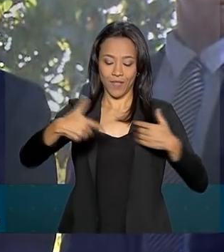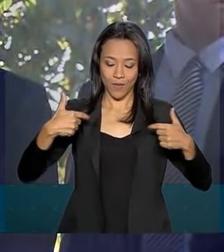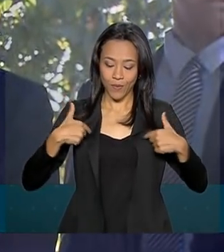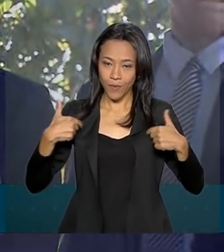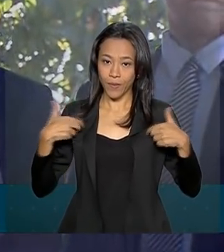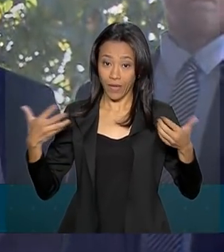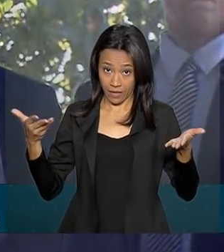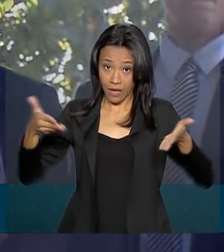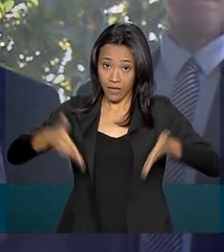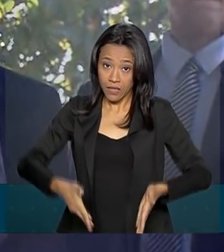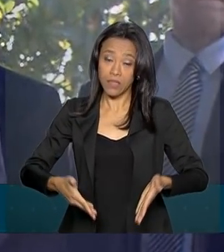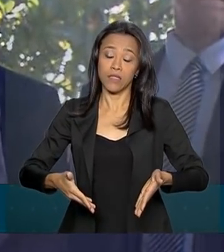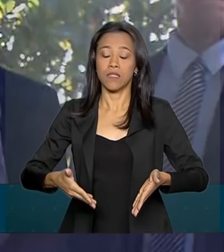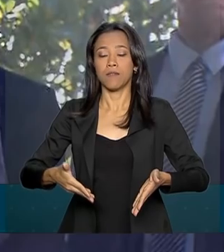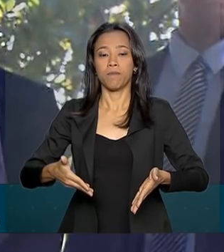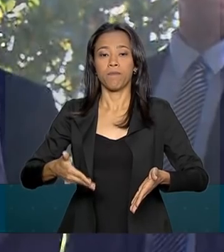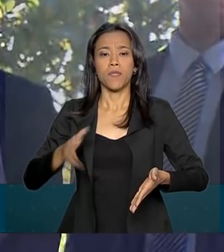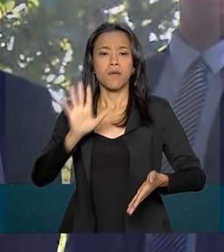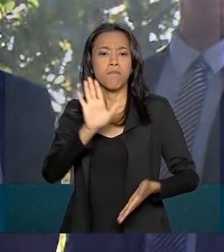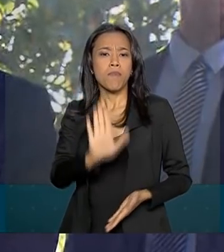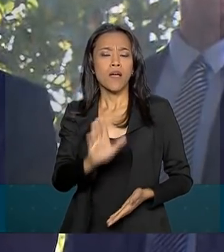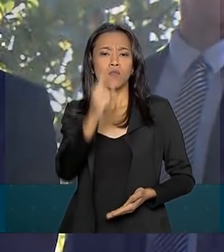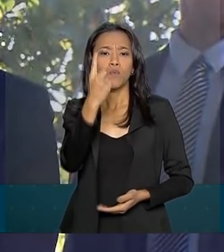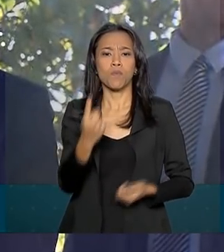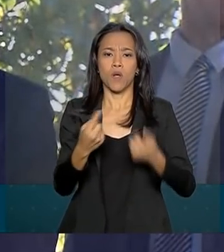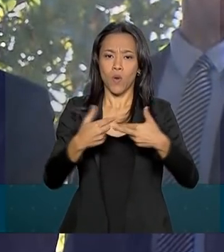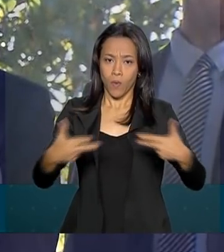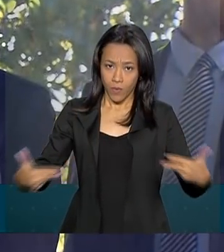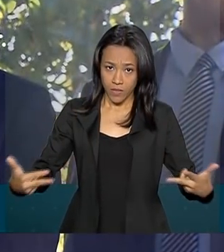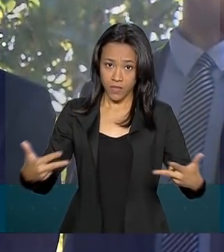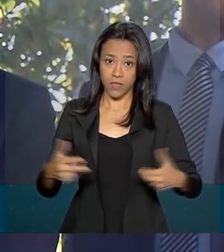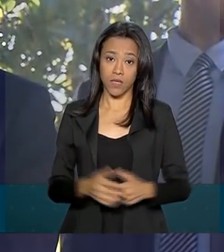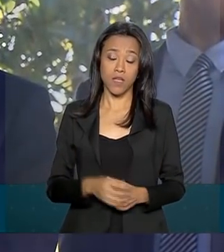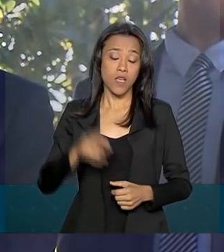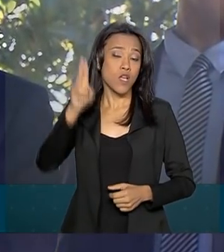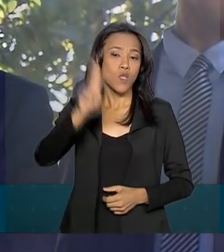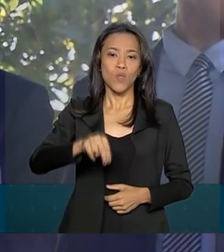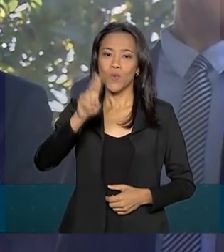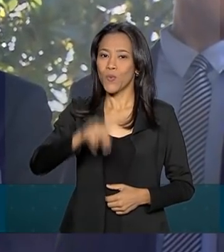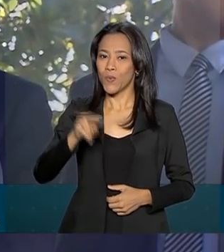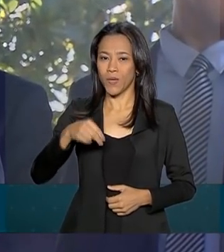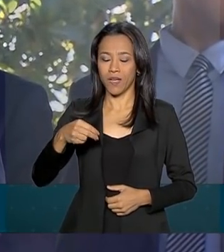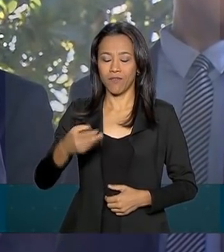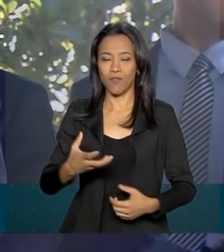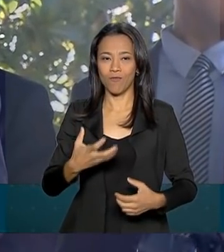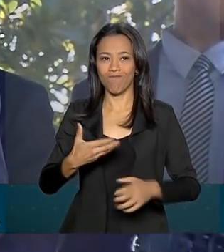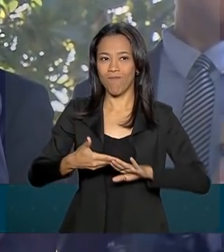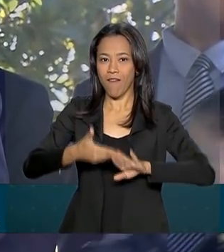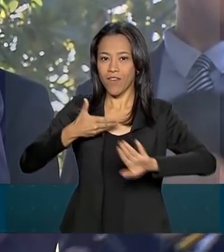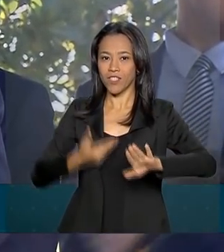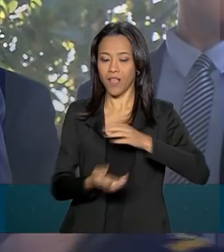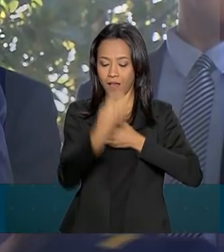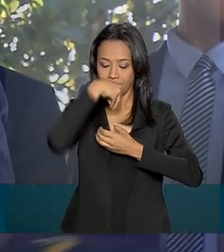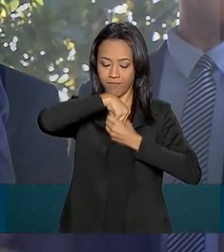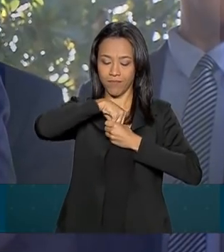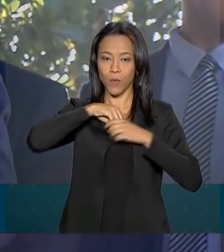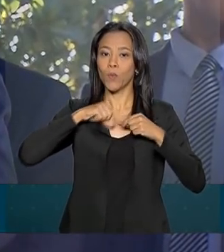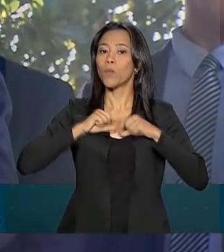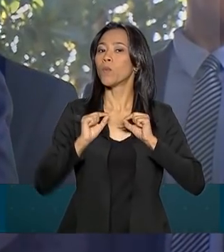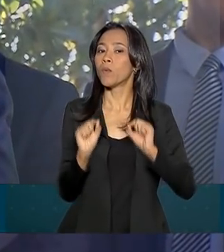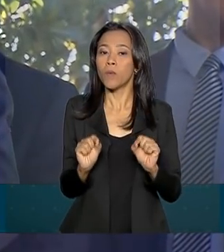momento. Mas uma coisa nunca se afastará de mim: a humildade,